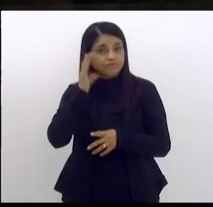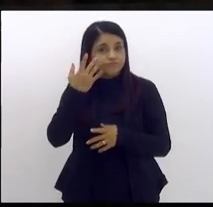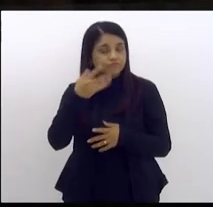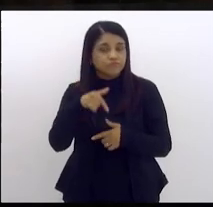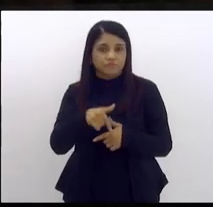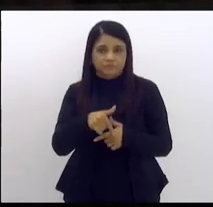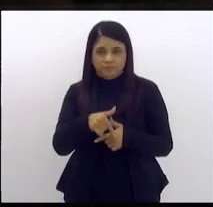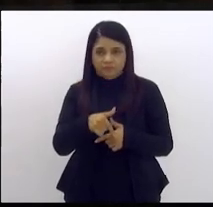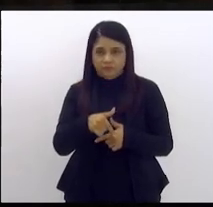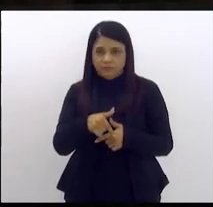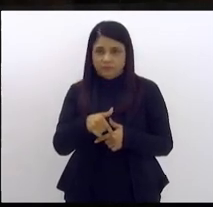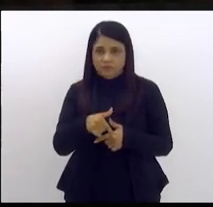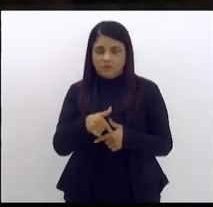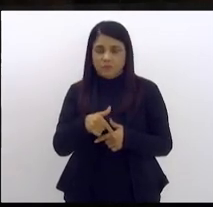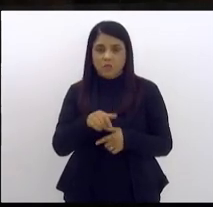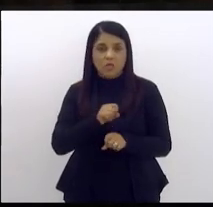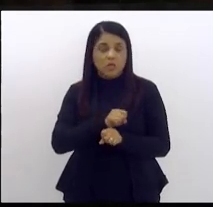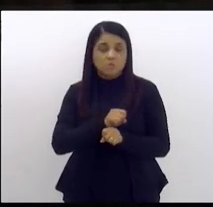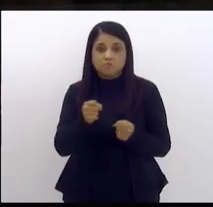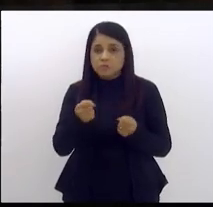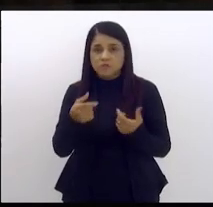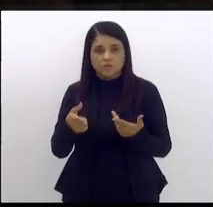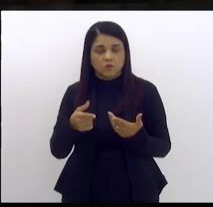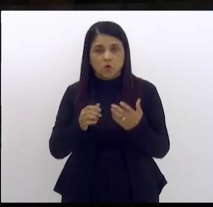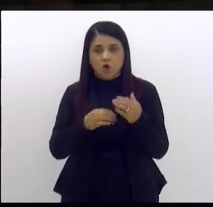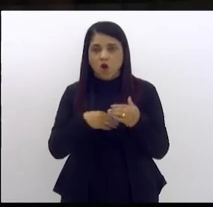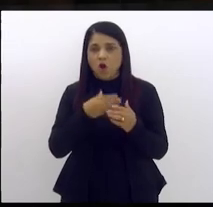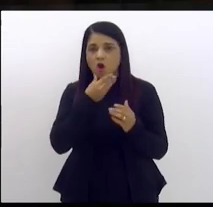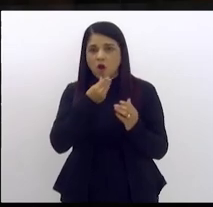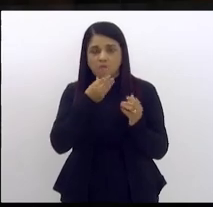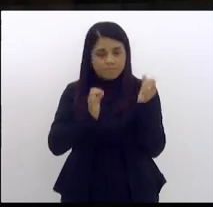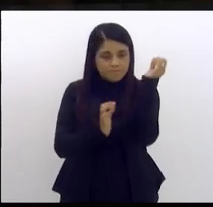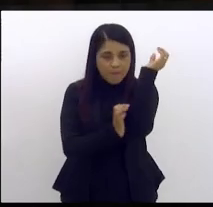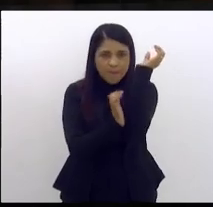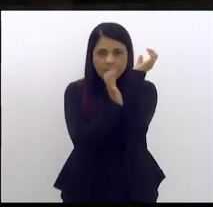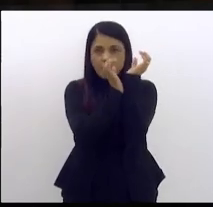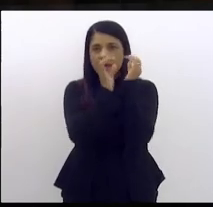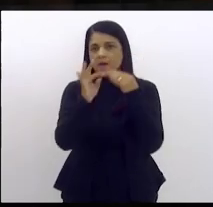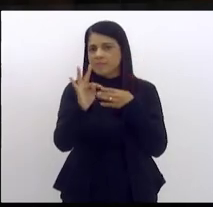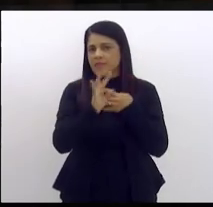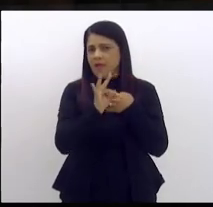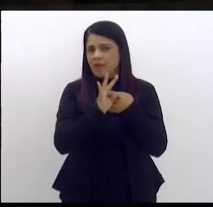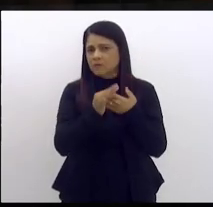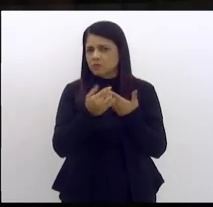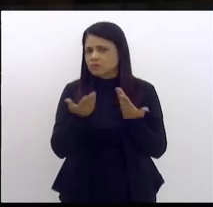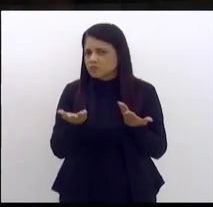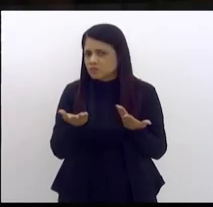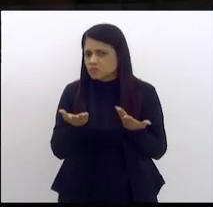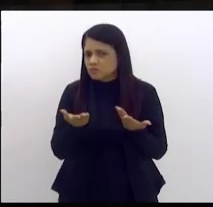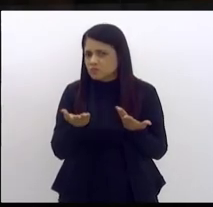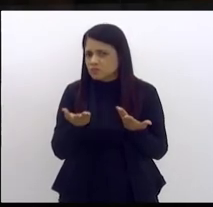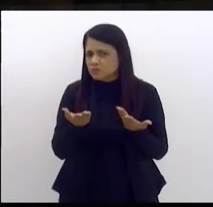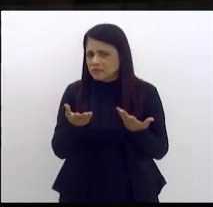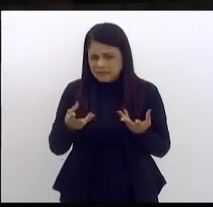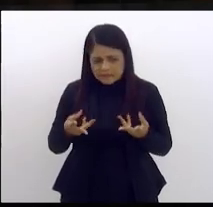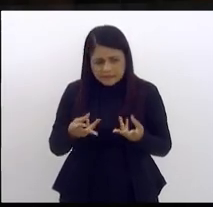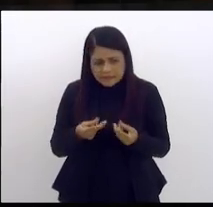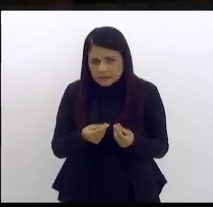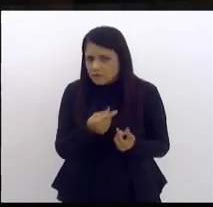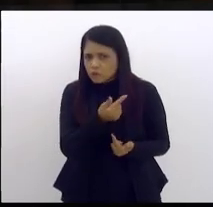porque não é possível que o burocrata que o técnico não seja sensível a uma